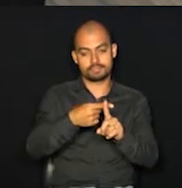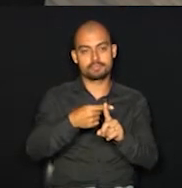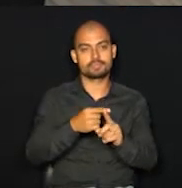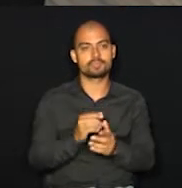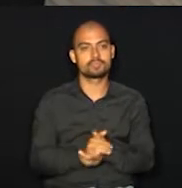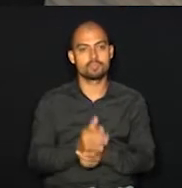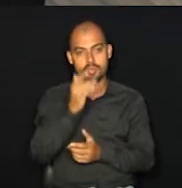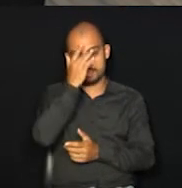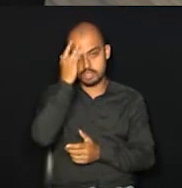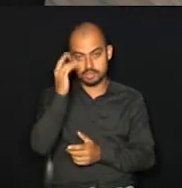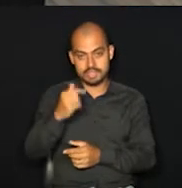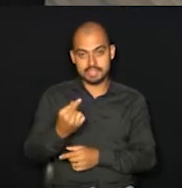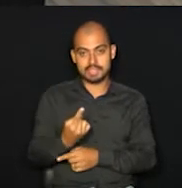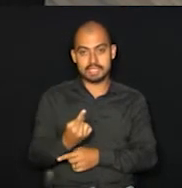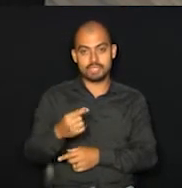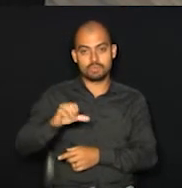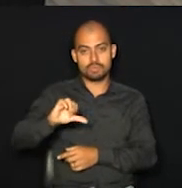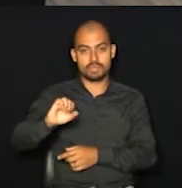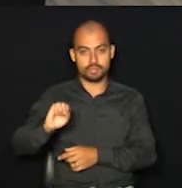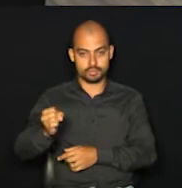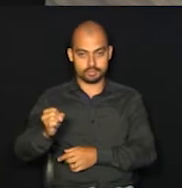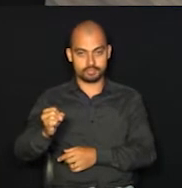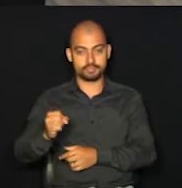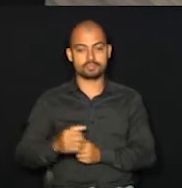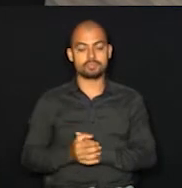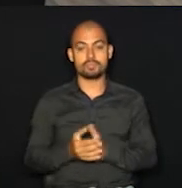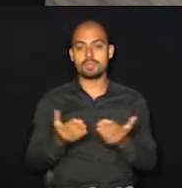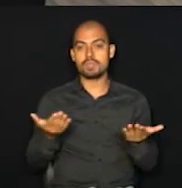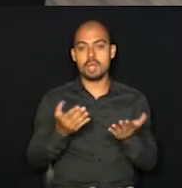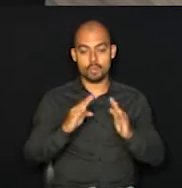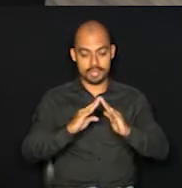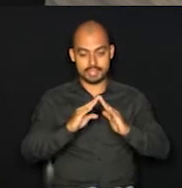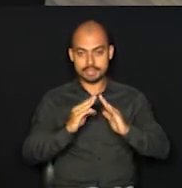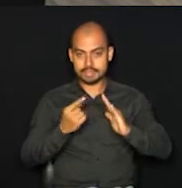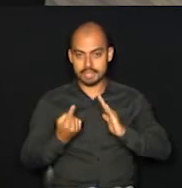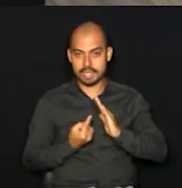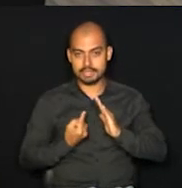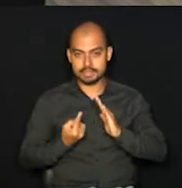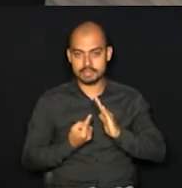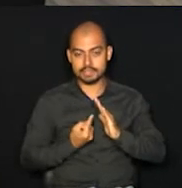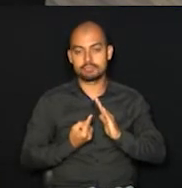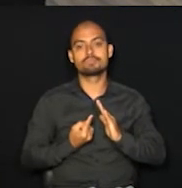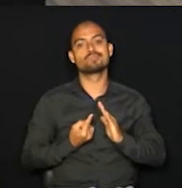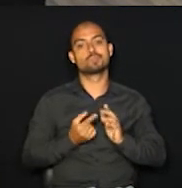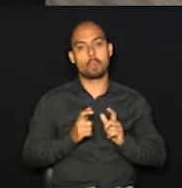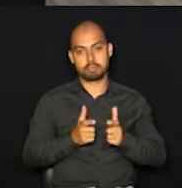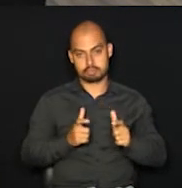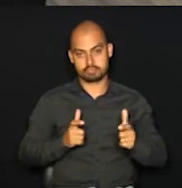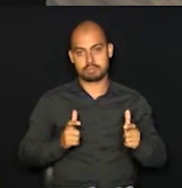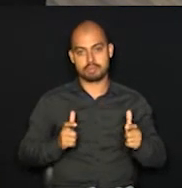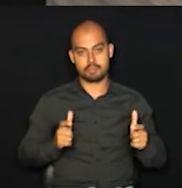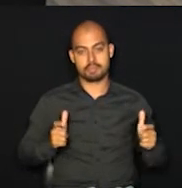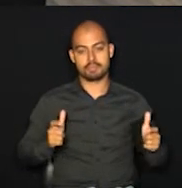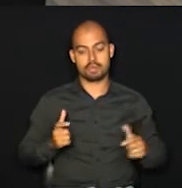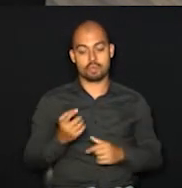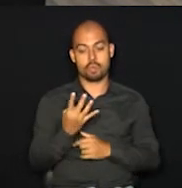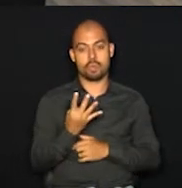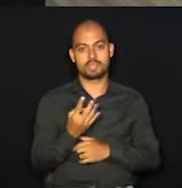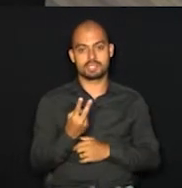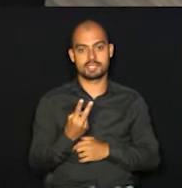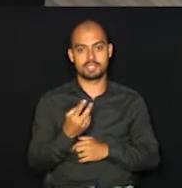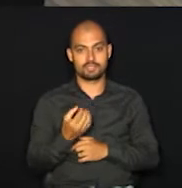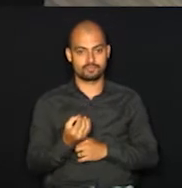com Covid-19 no nosso município. Em isolamento domiciliar, o número segue crescendo também com 420,